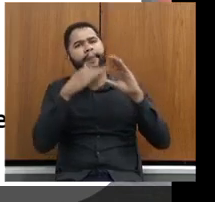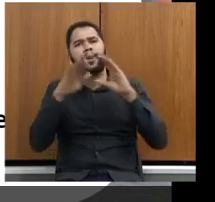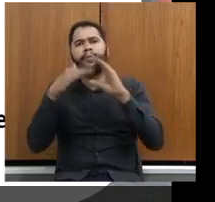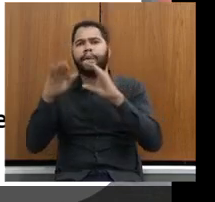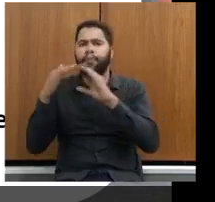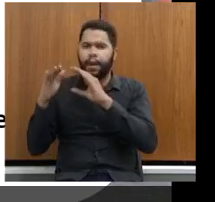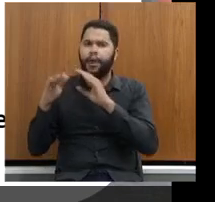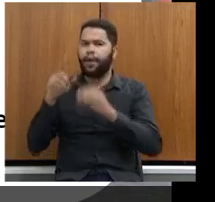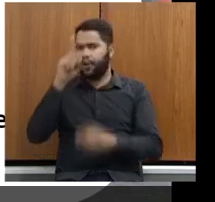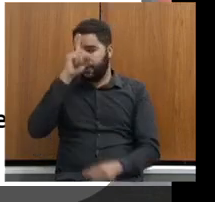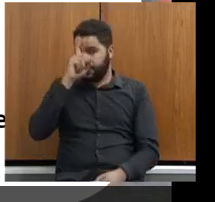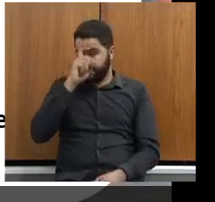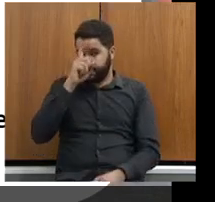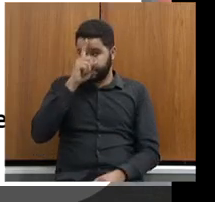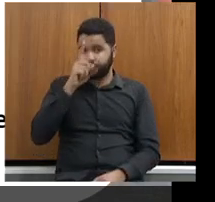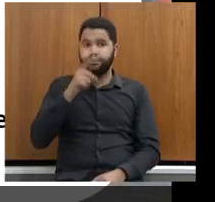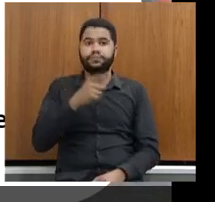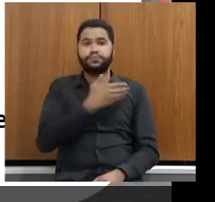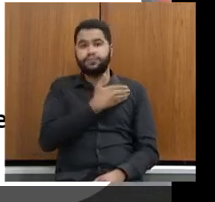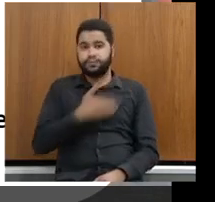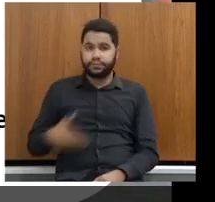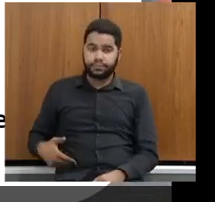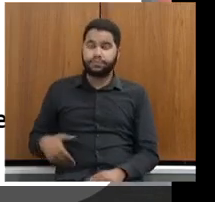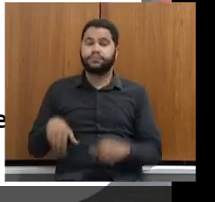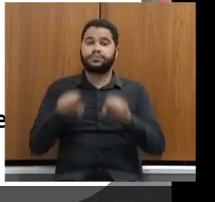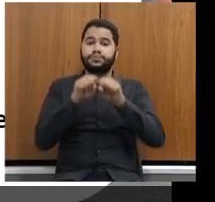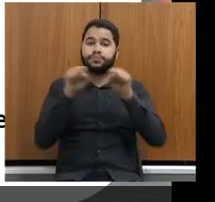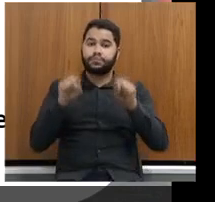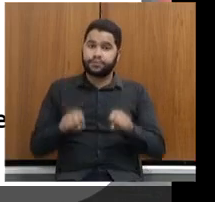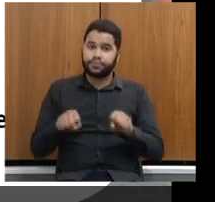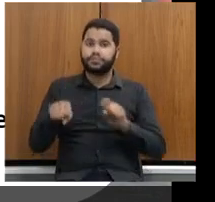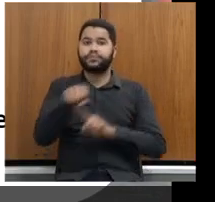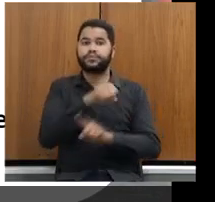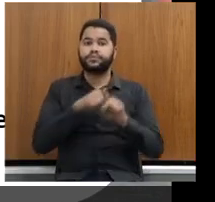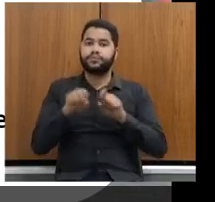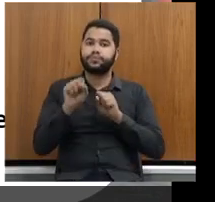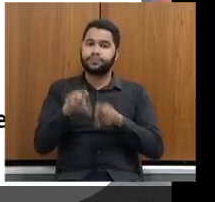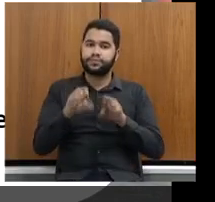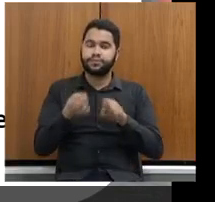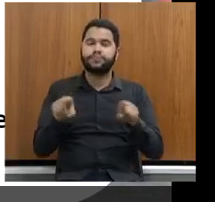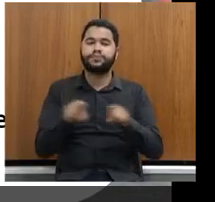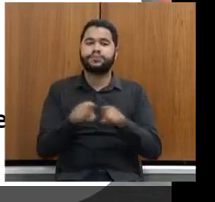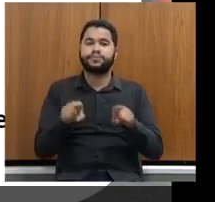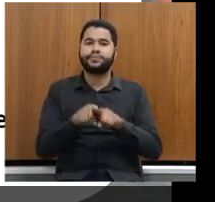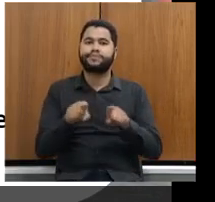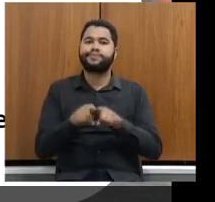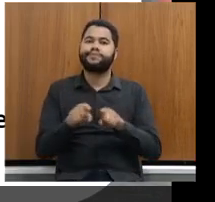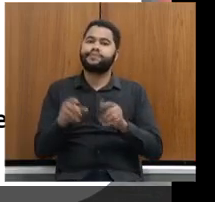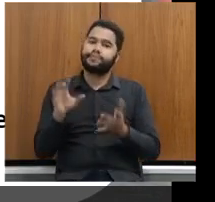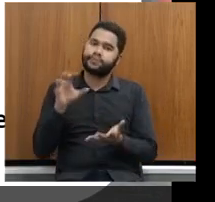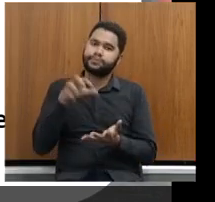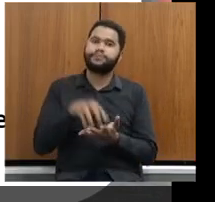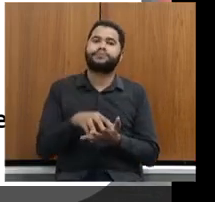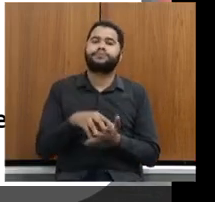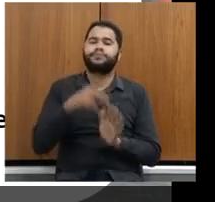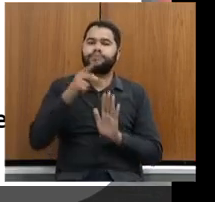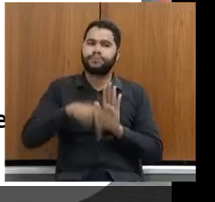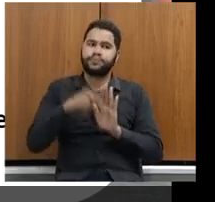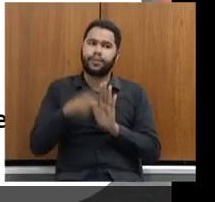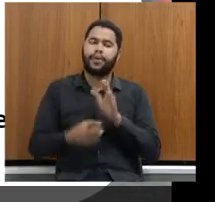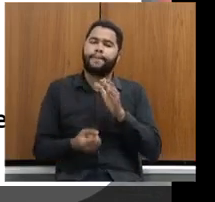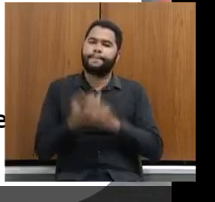muitos hospitais no estado O sistema socioeducativo também em campo esse projeto de